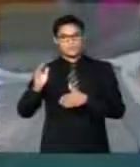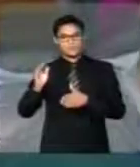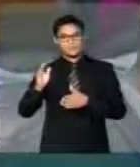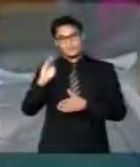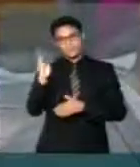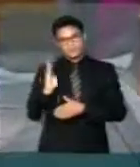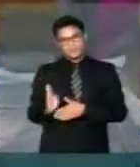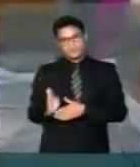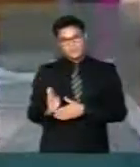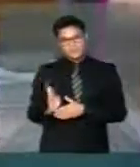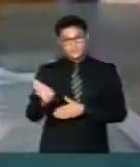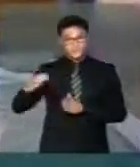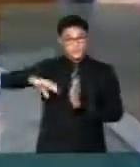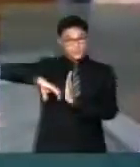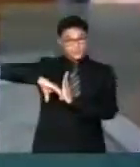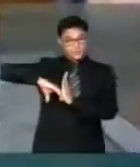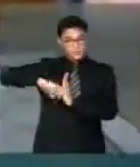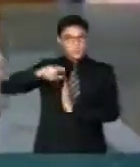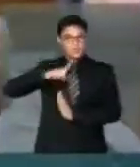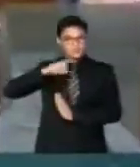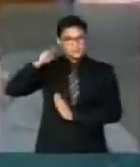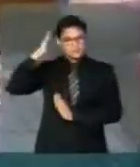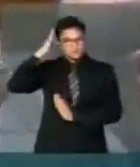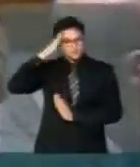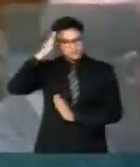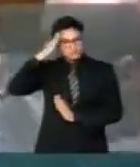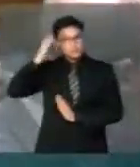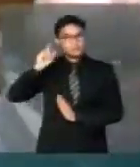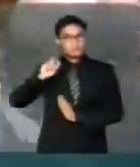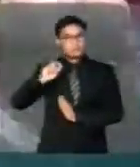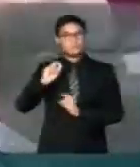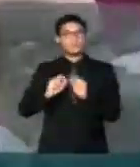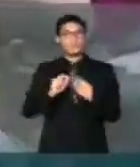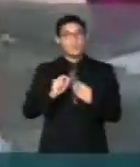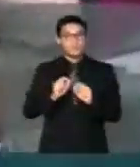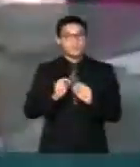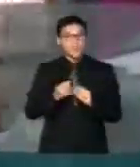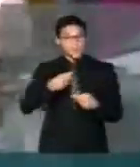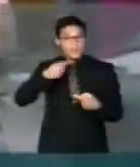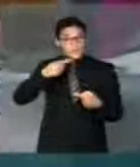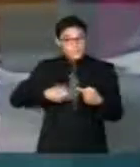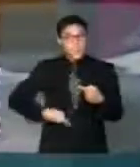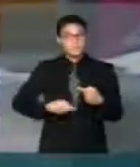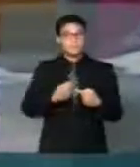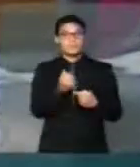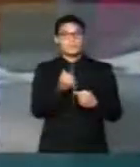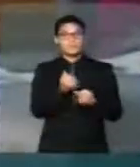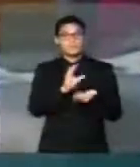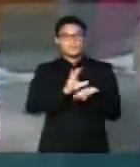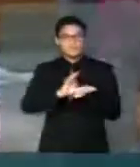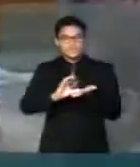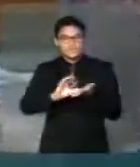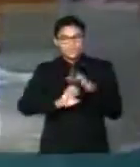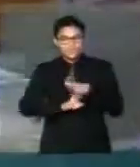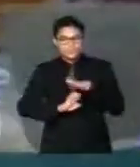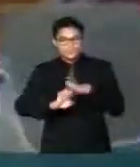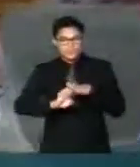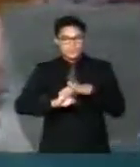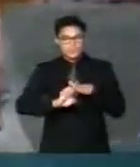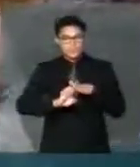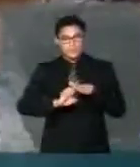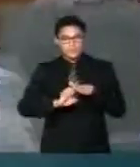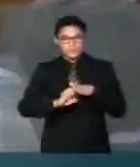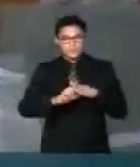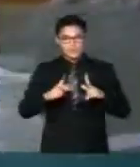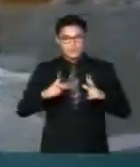sabedoria, decidiu que é vedado a partido ou candidato receber direto ou indiretamente doação de